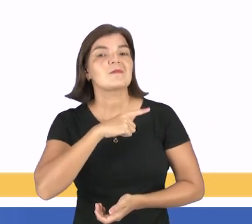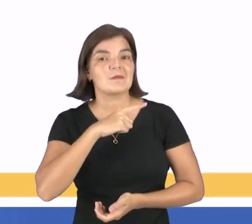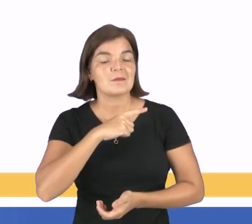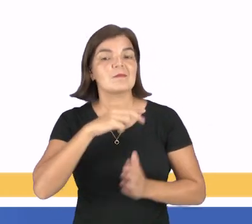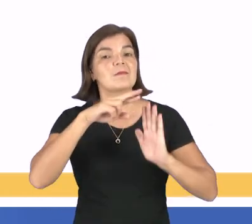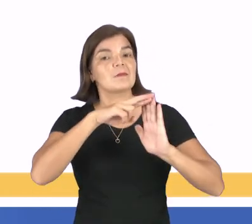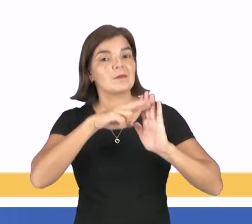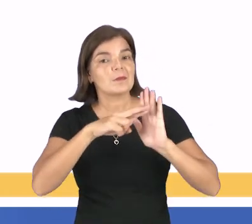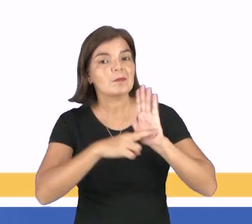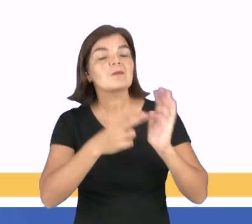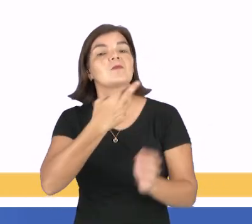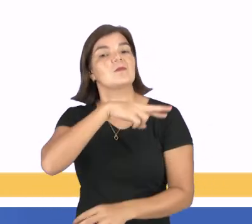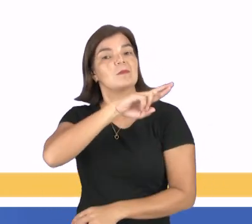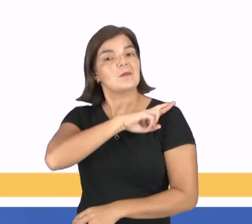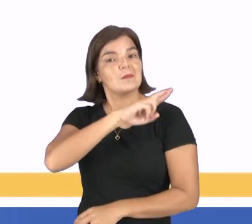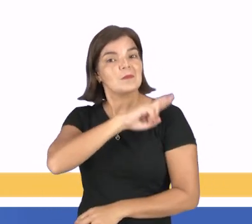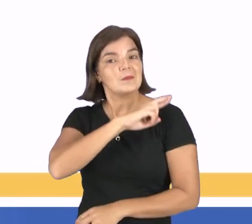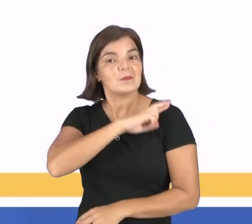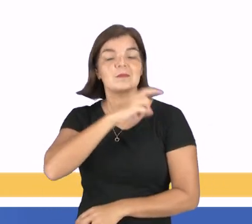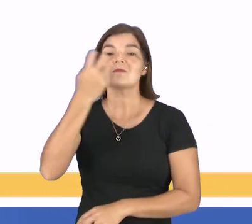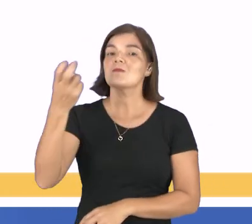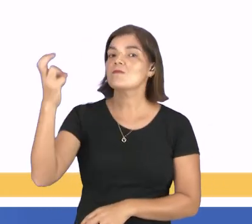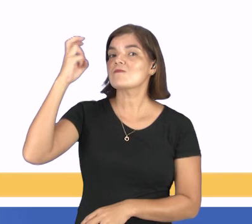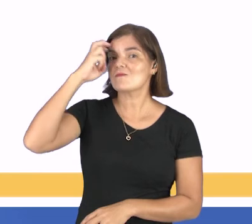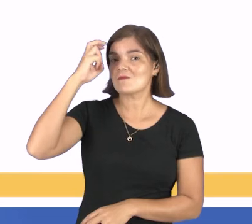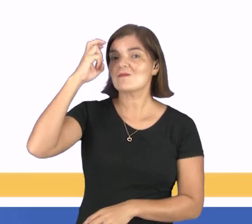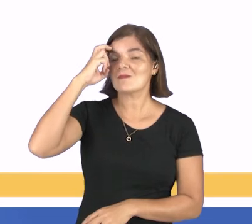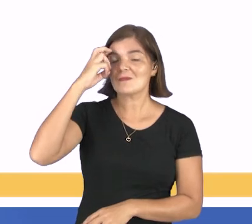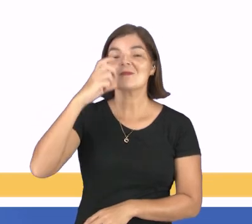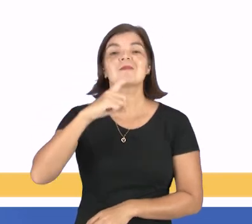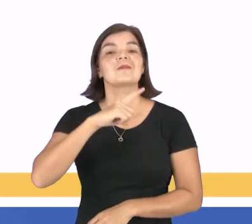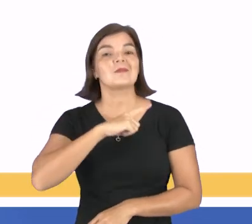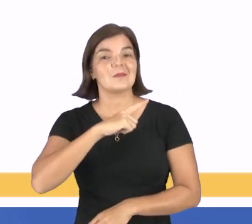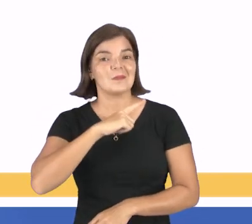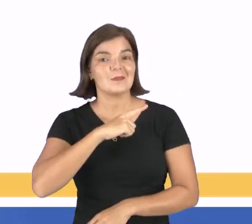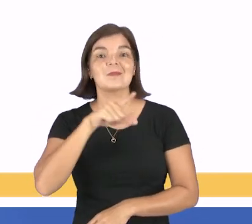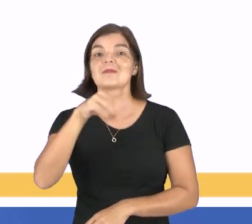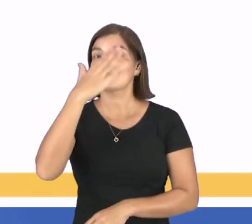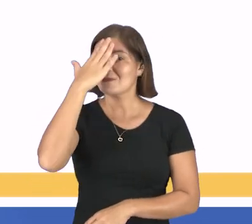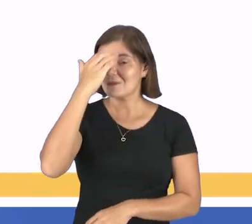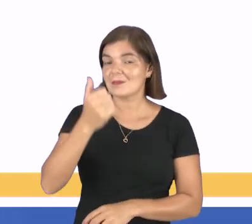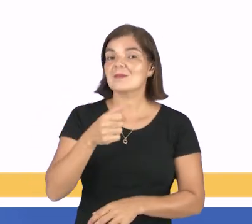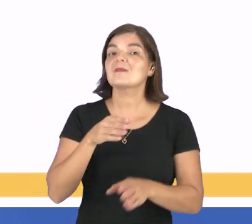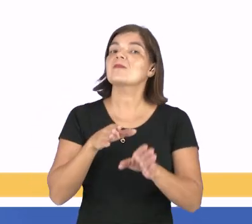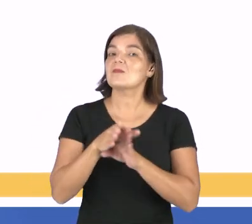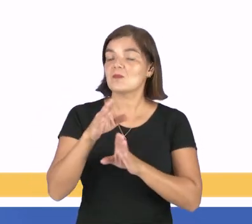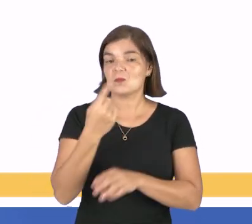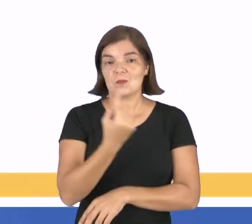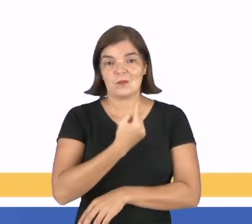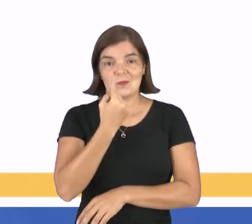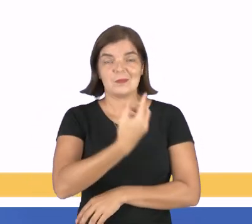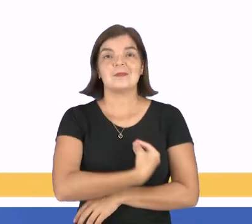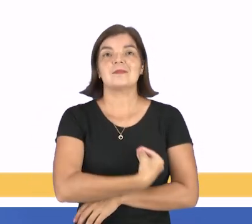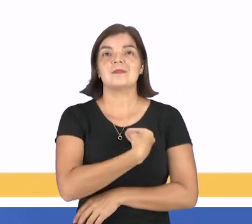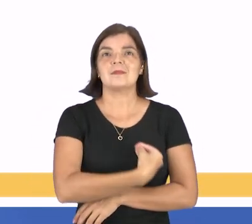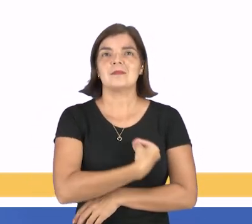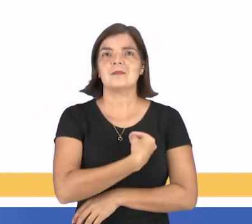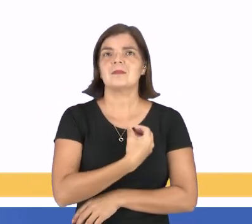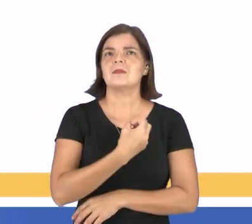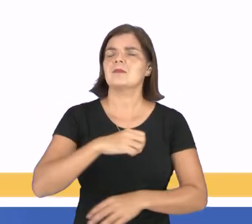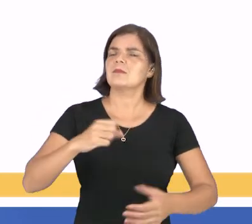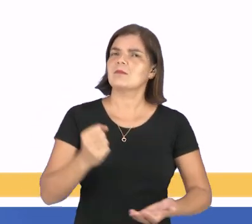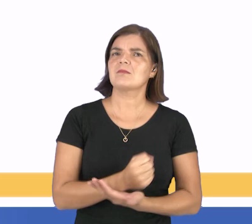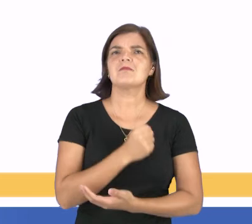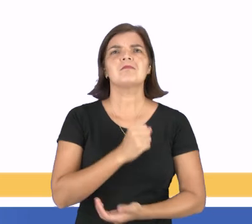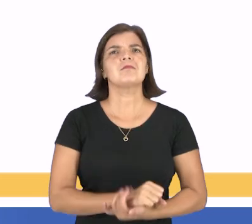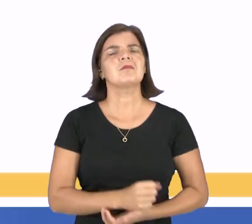a responsabilidade e a maturidade suficientes para te saberes orientar sozinha na vida.